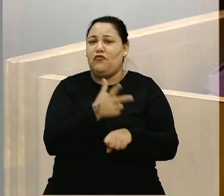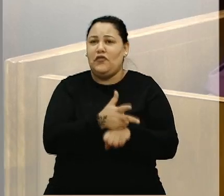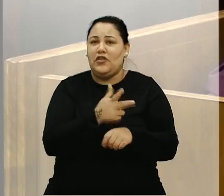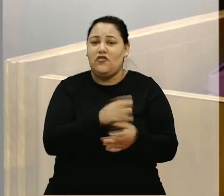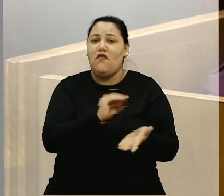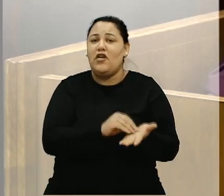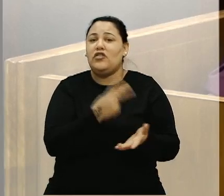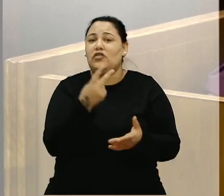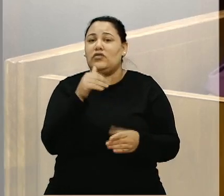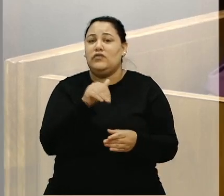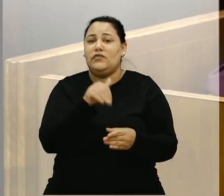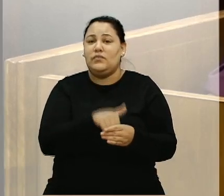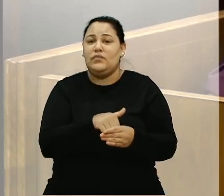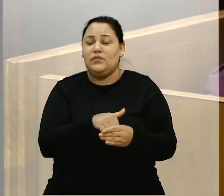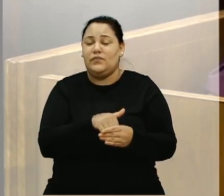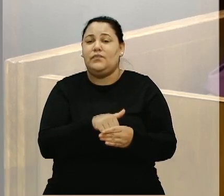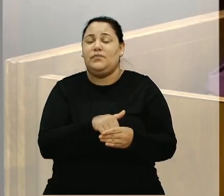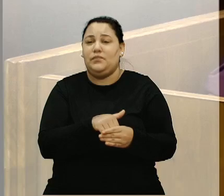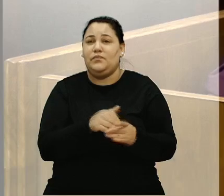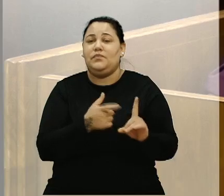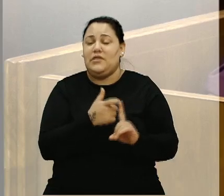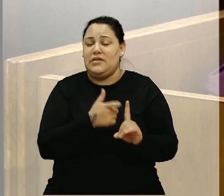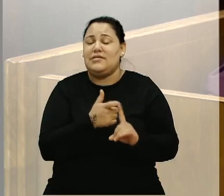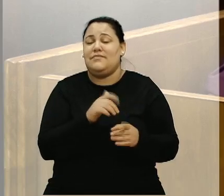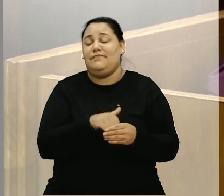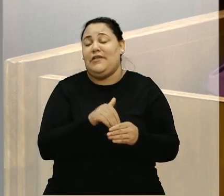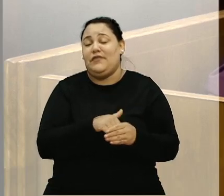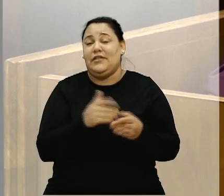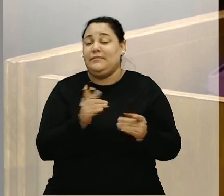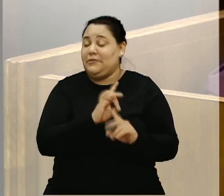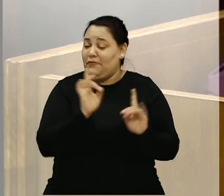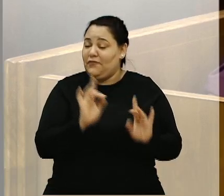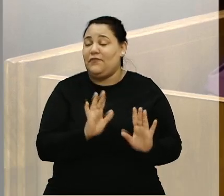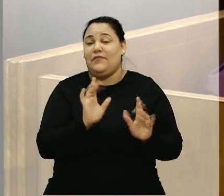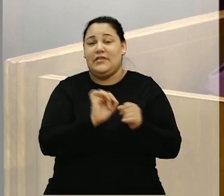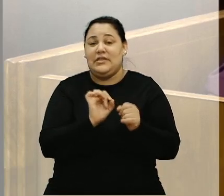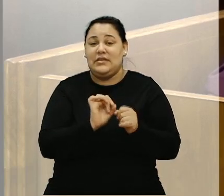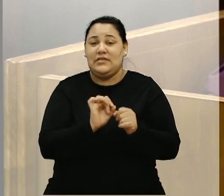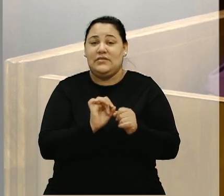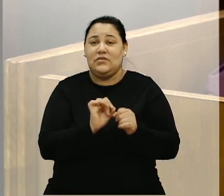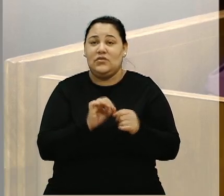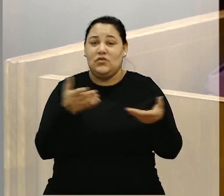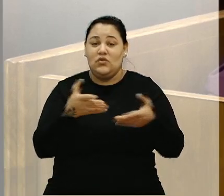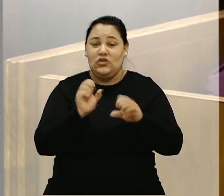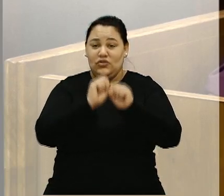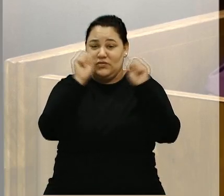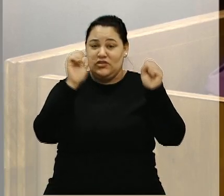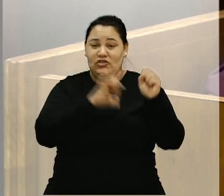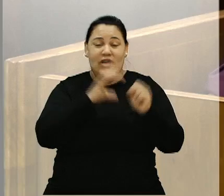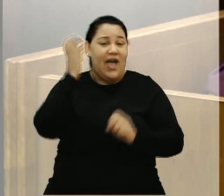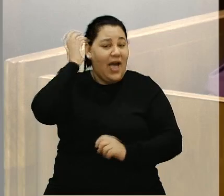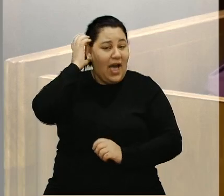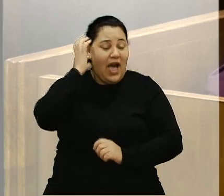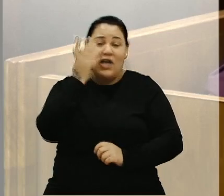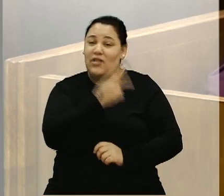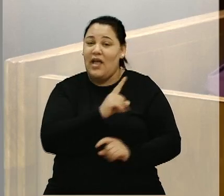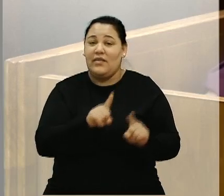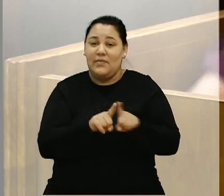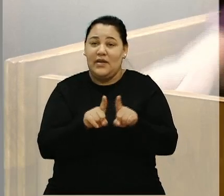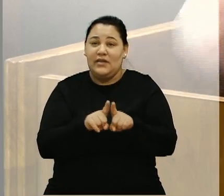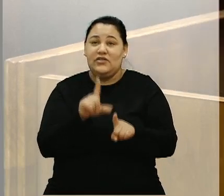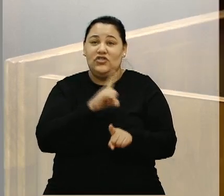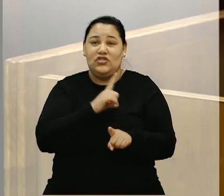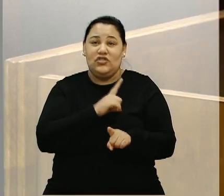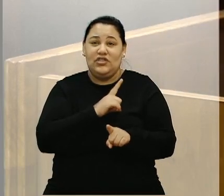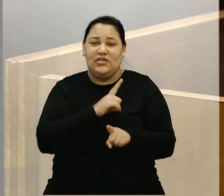2 meses e pouco para a eleição. Não venham fazer isso. Hoje de manhã tinha até a rádio lá, tava com